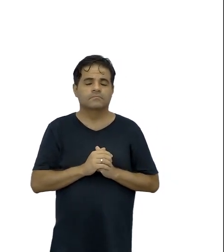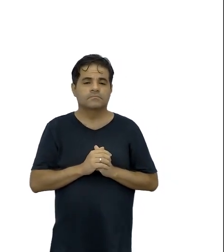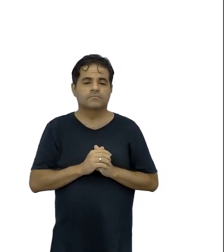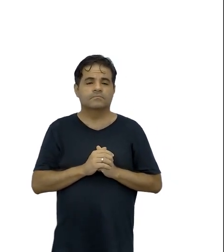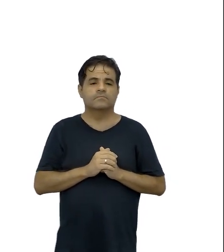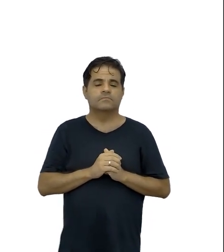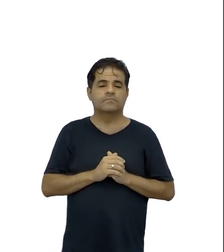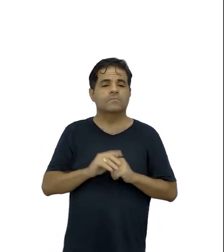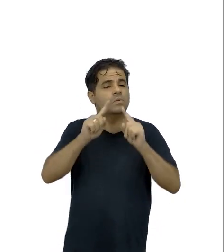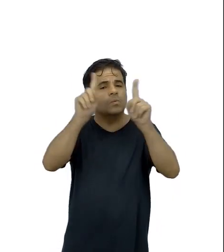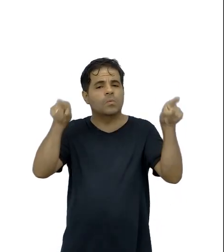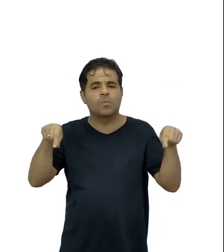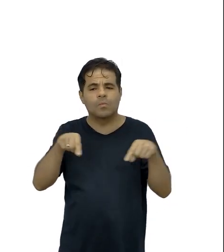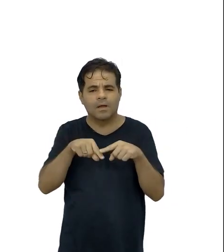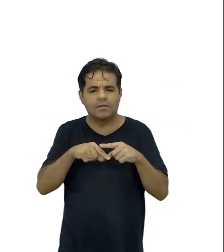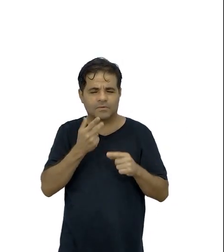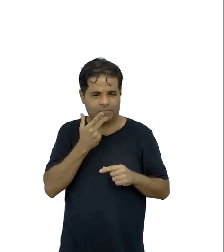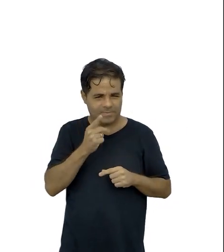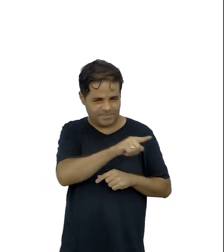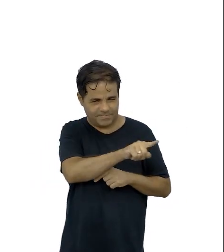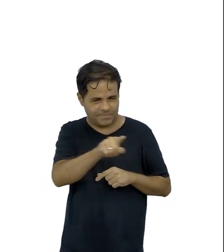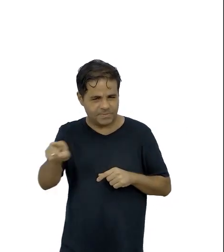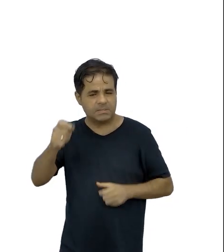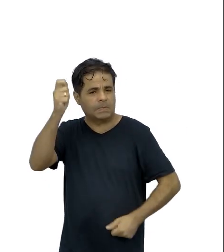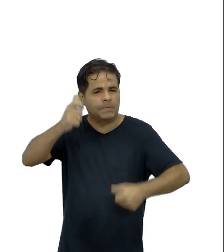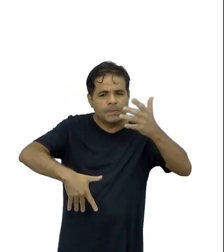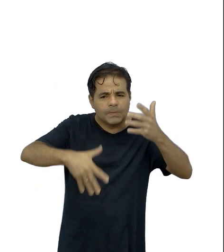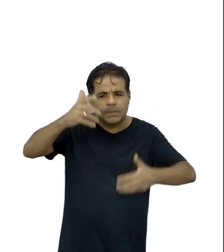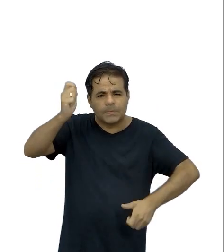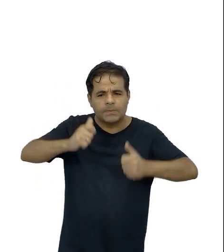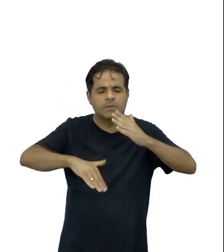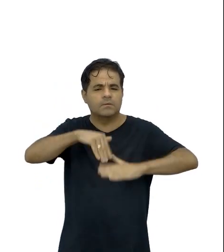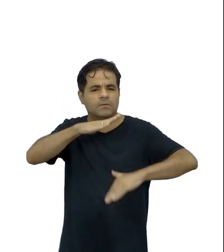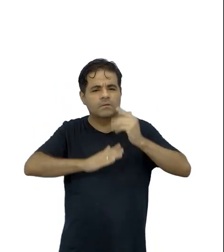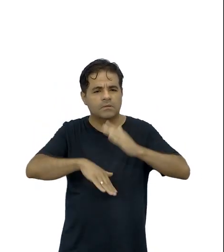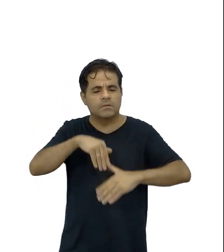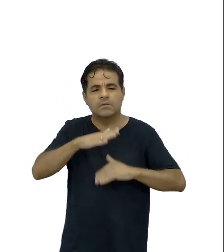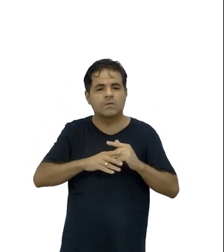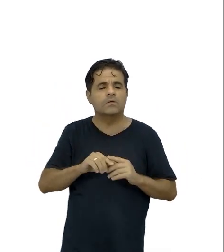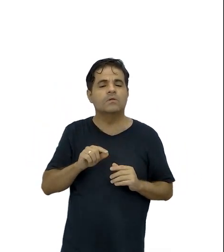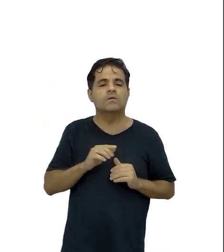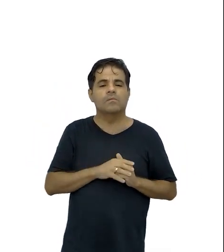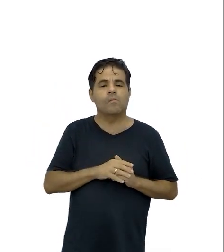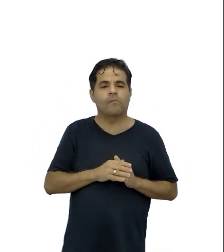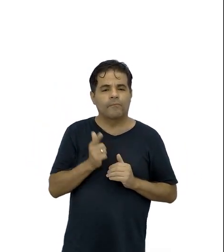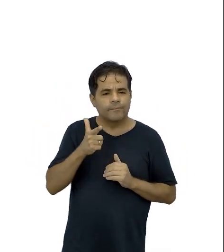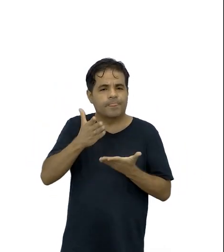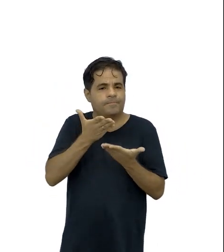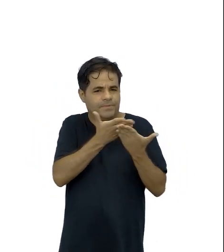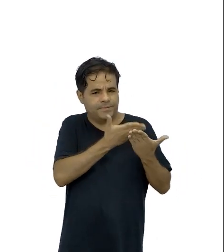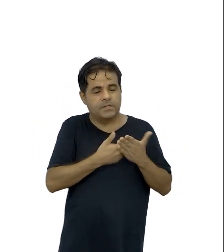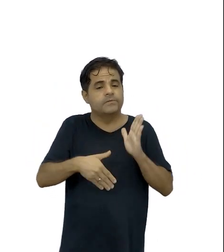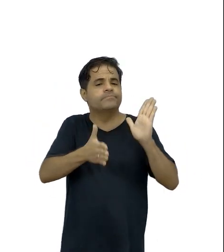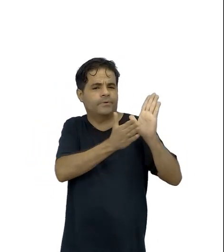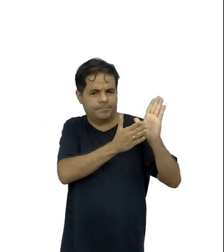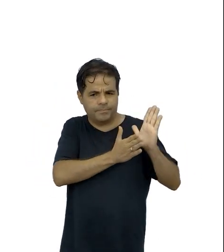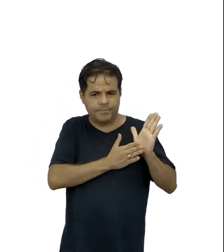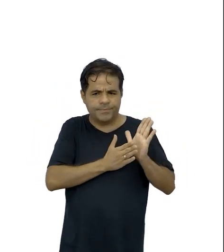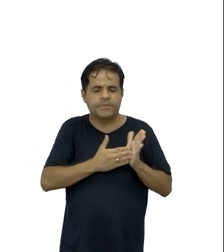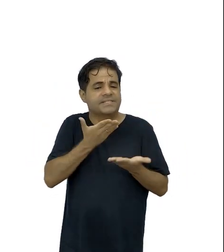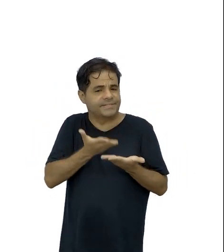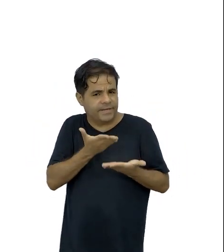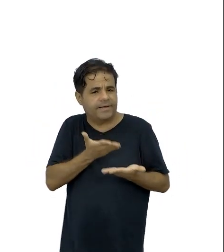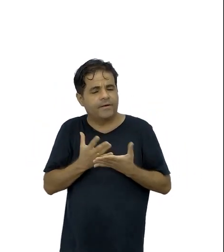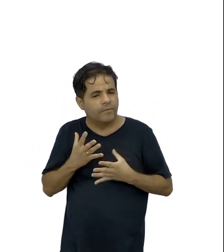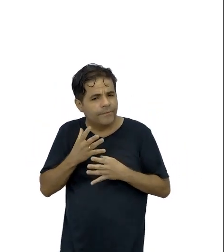E o quadro, como eu falei para vocês, das habilidades, das aulas, das propostas de aulas,